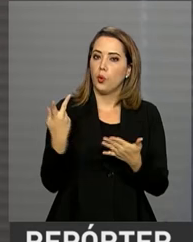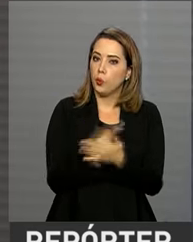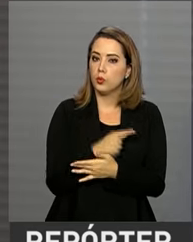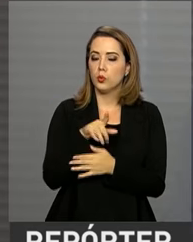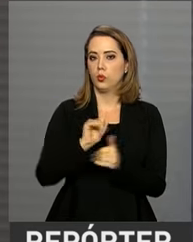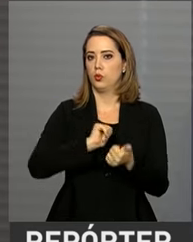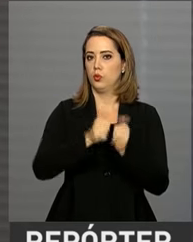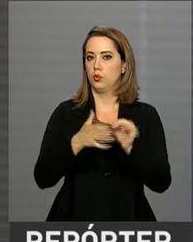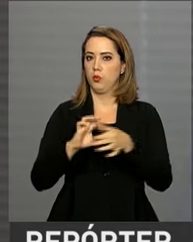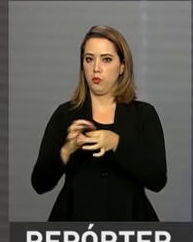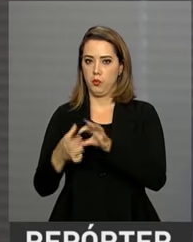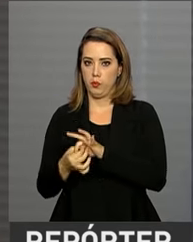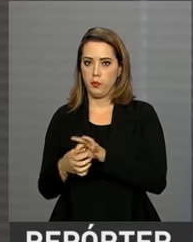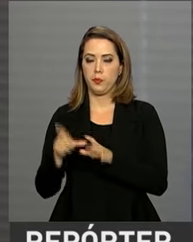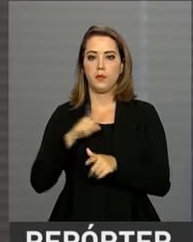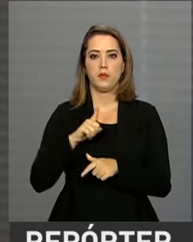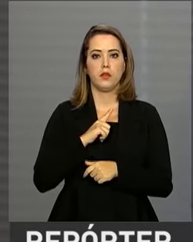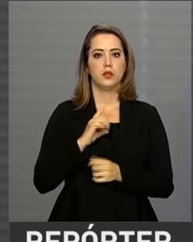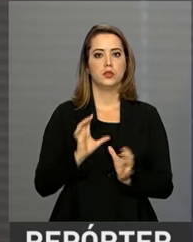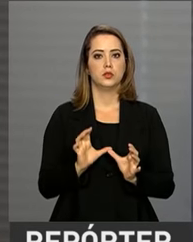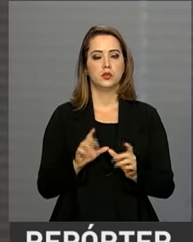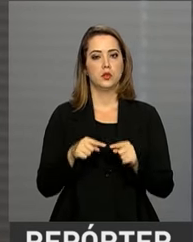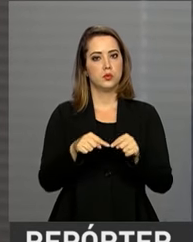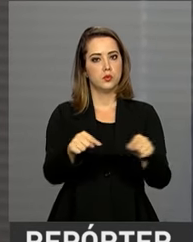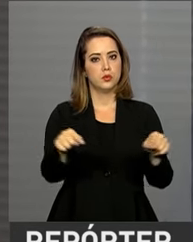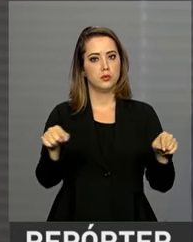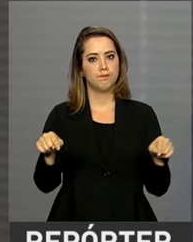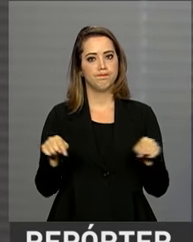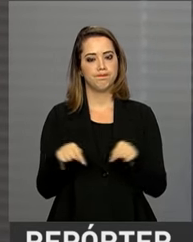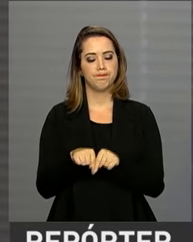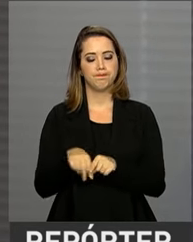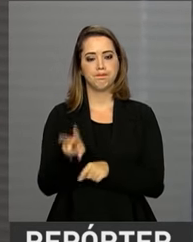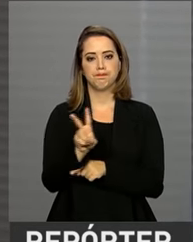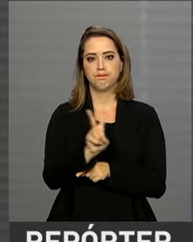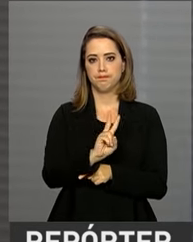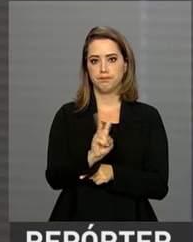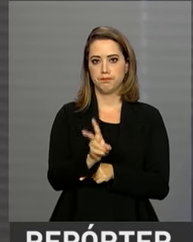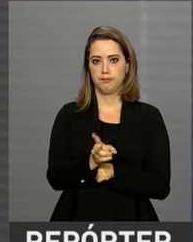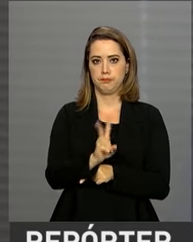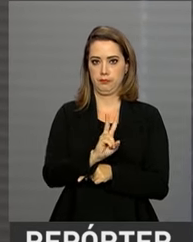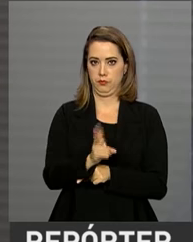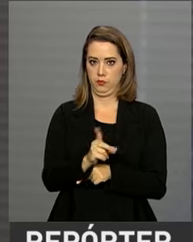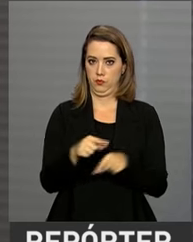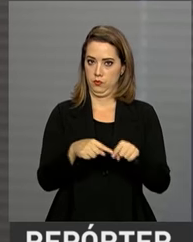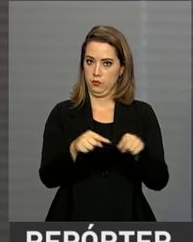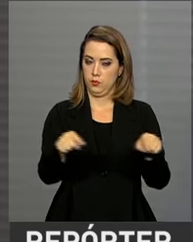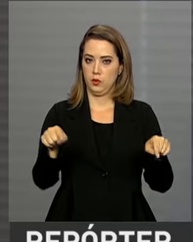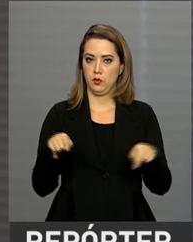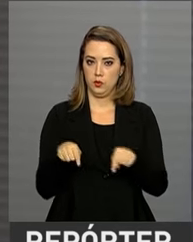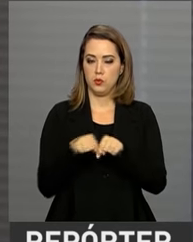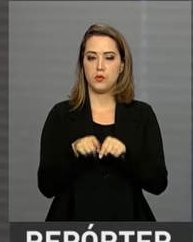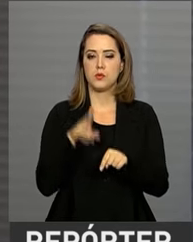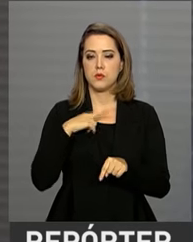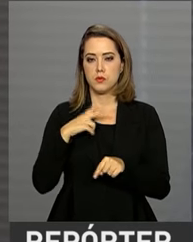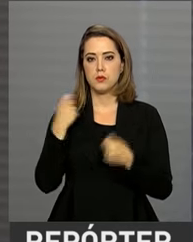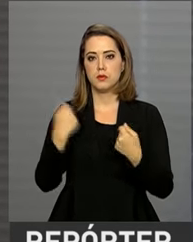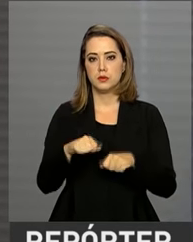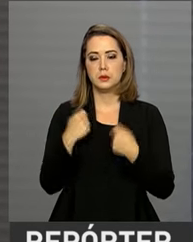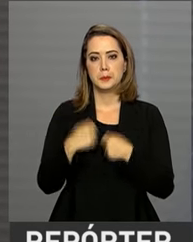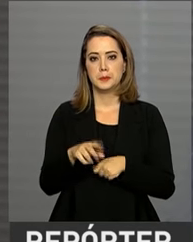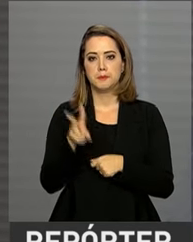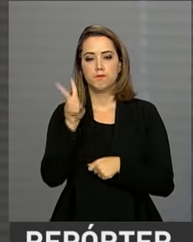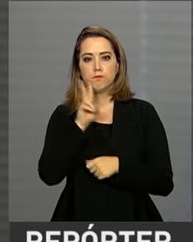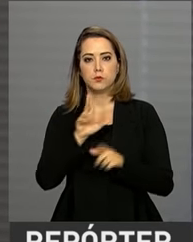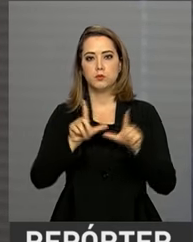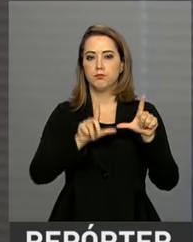Rio 2016, haverá uma sala de comando e controle nacional. Essa sala é localizada nas dependências do Centro de Gerenciamento da